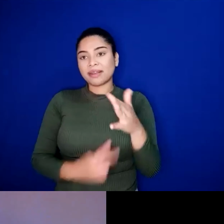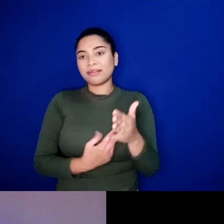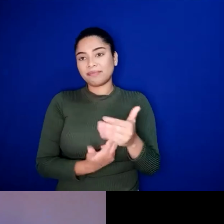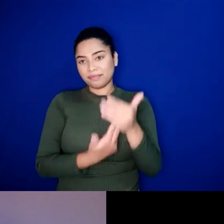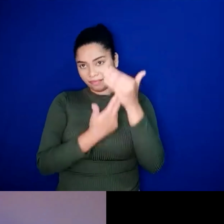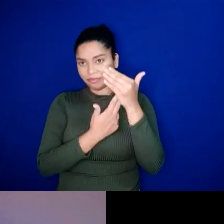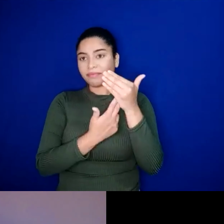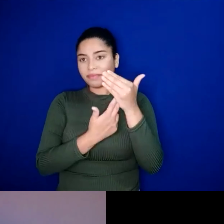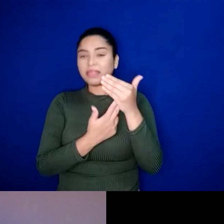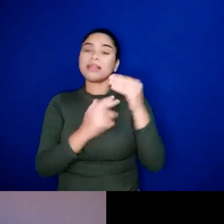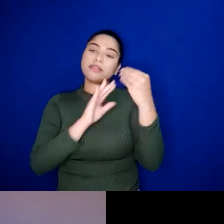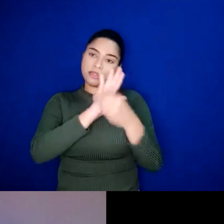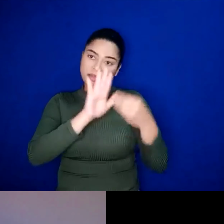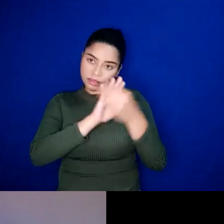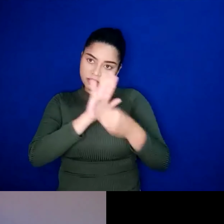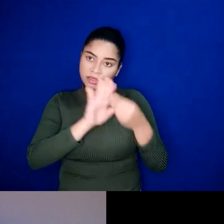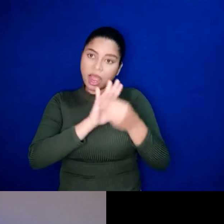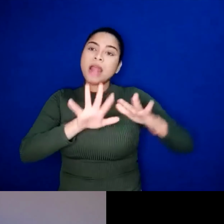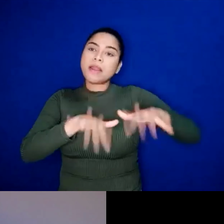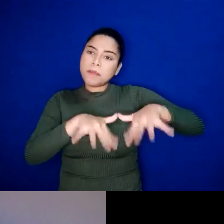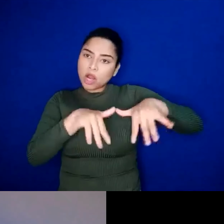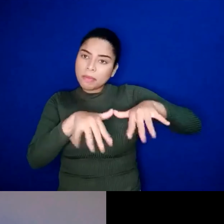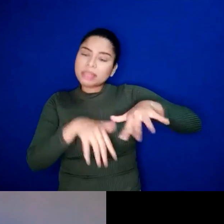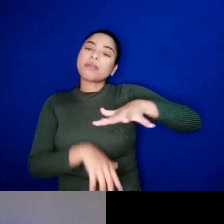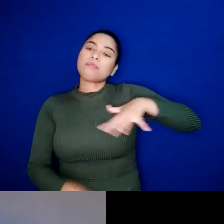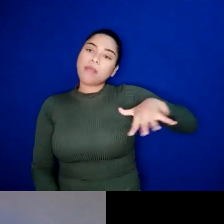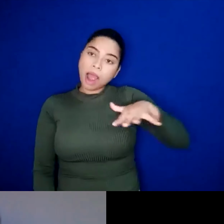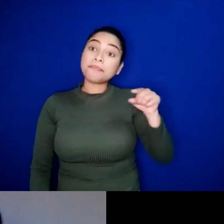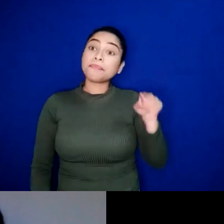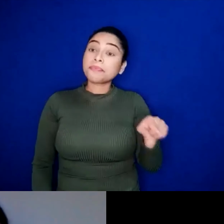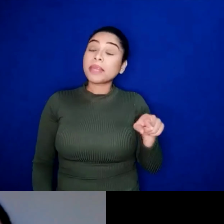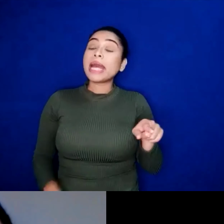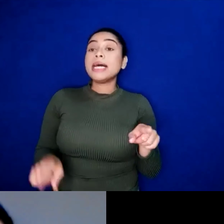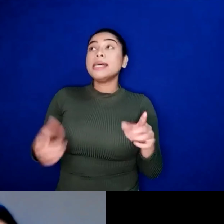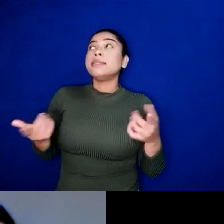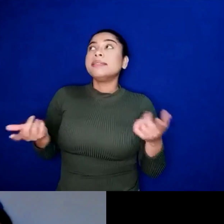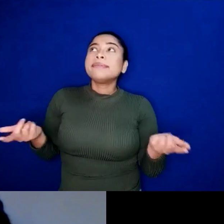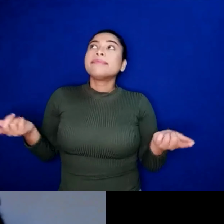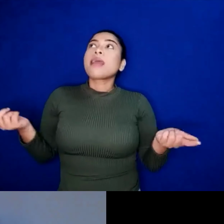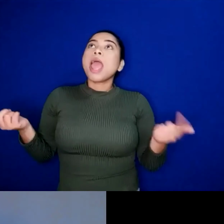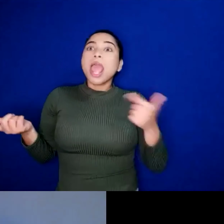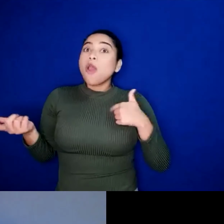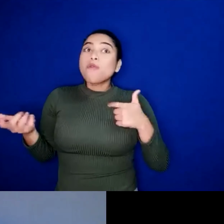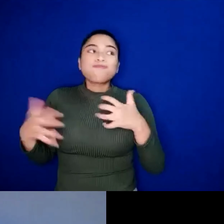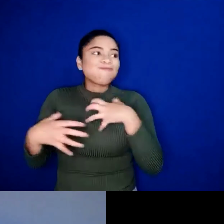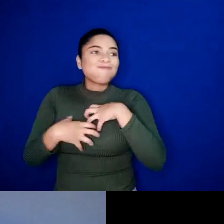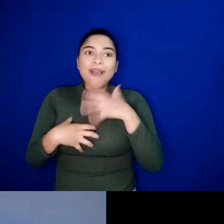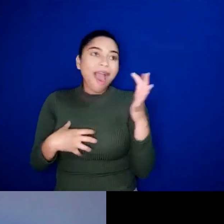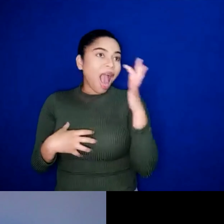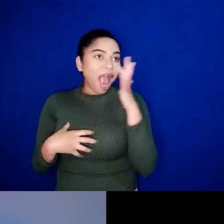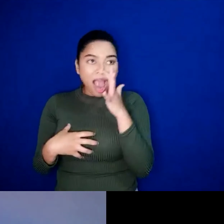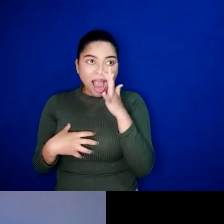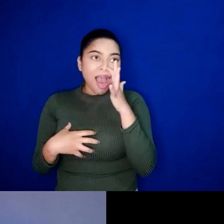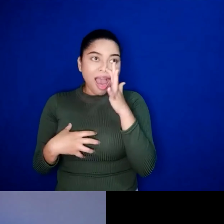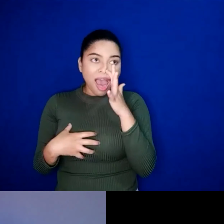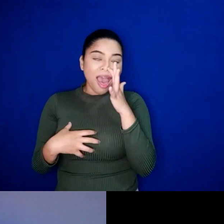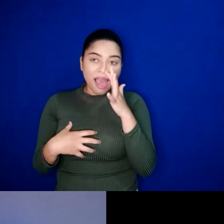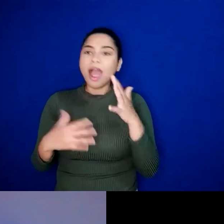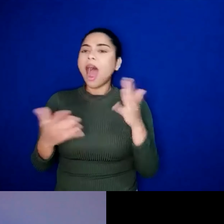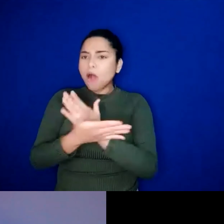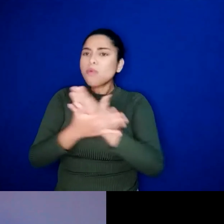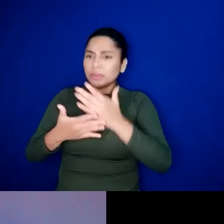do Design ainda da programação essa parte e eu gostei bastante interessante eu tô aqui ainda aí tem umas pessoas já fizeram